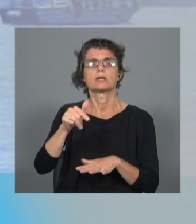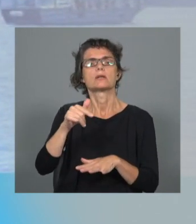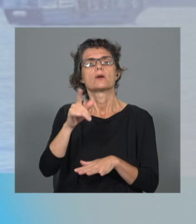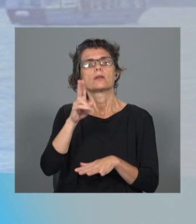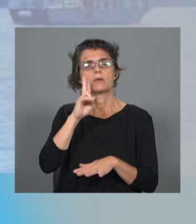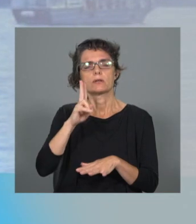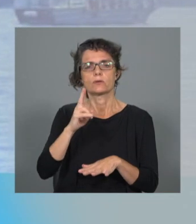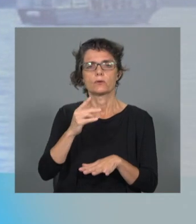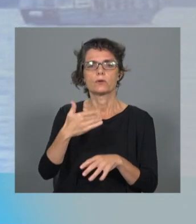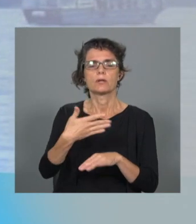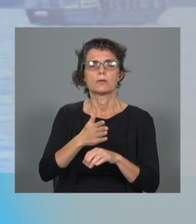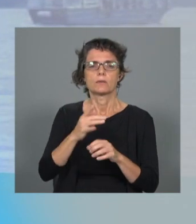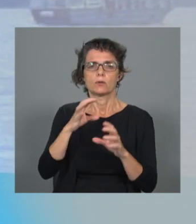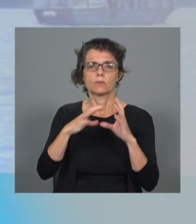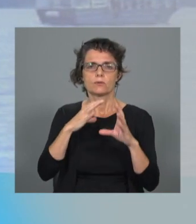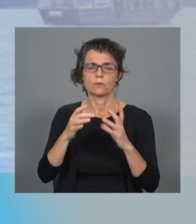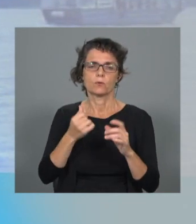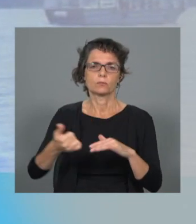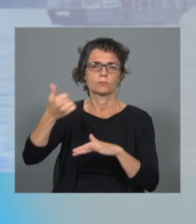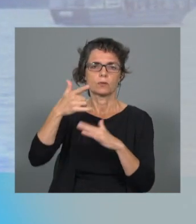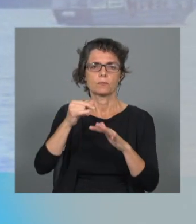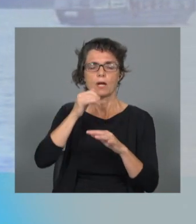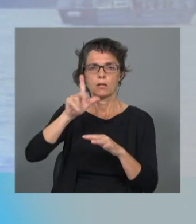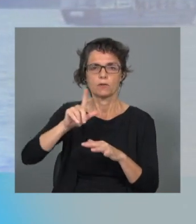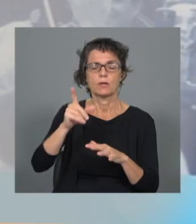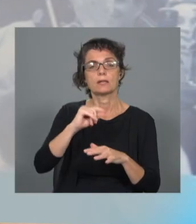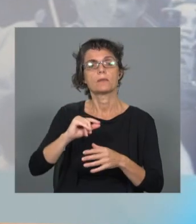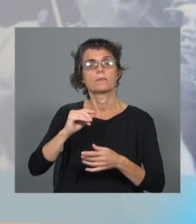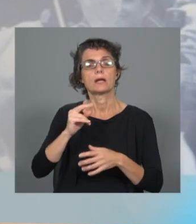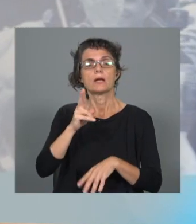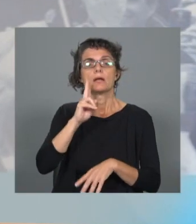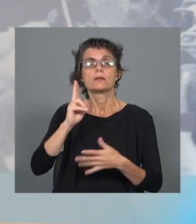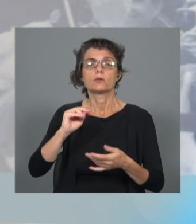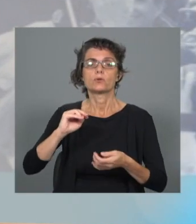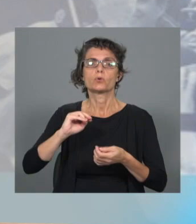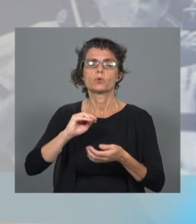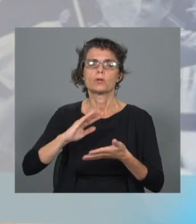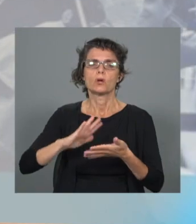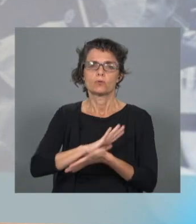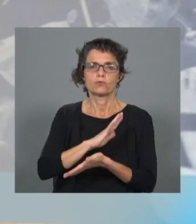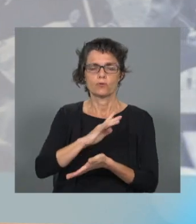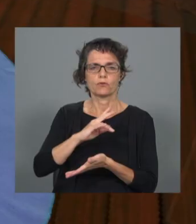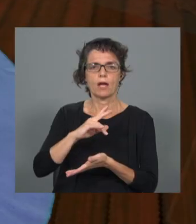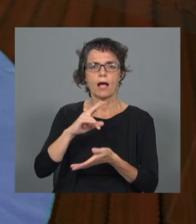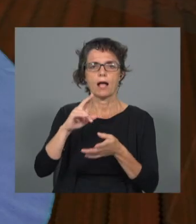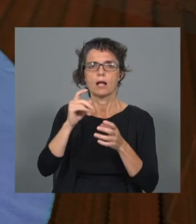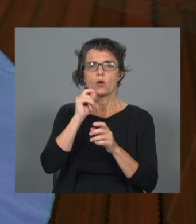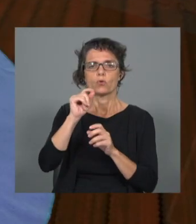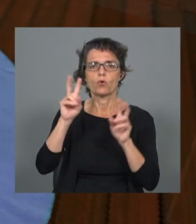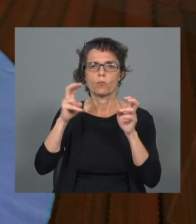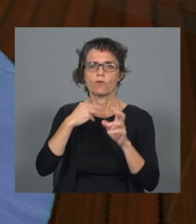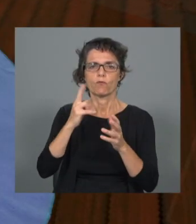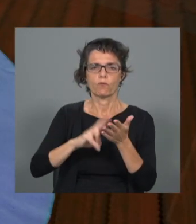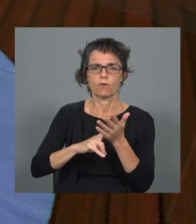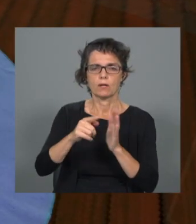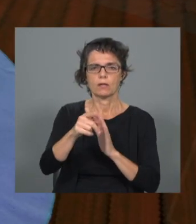do Patriarcado de Lisboa e diretor do jornal Voz da Verdade. Obrigado por estar aqui entre nós, hoje mais nesta experiência de pároco e neste